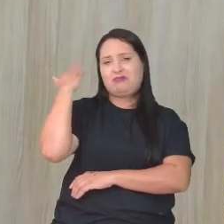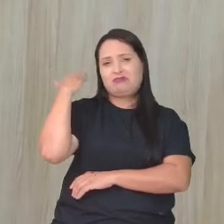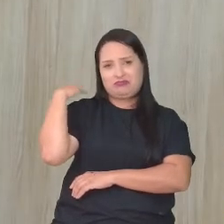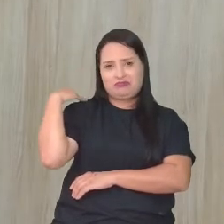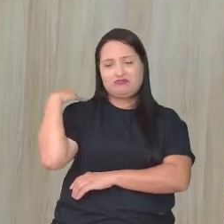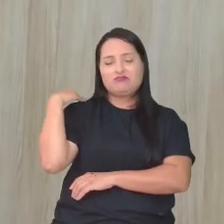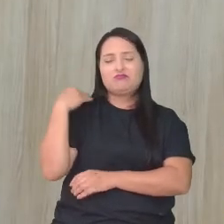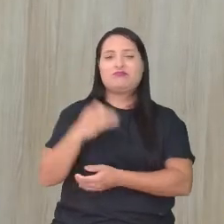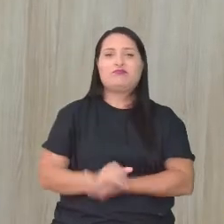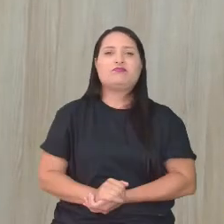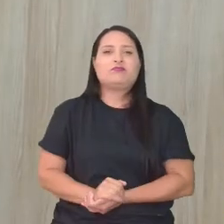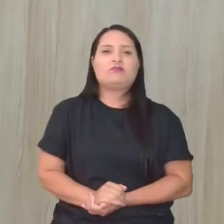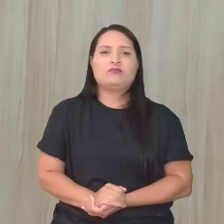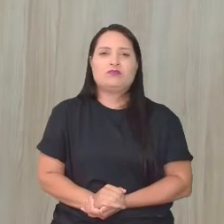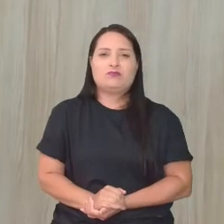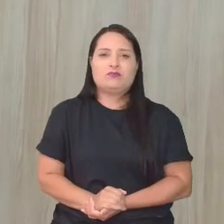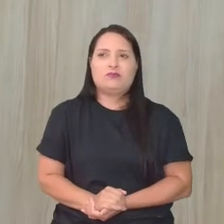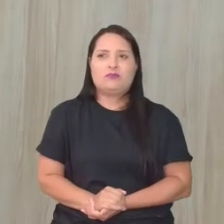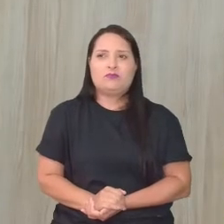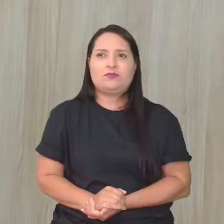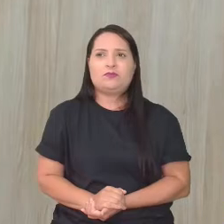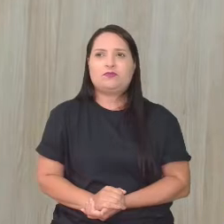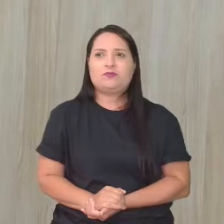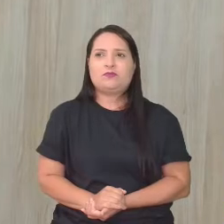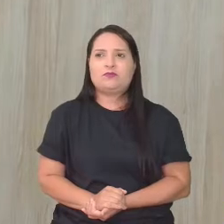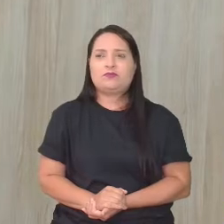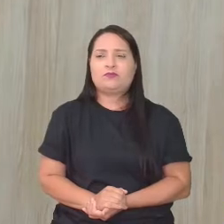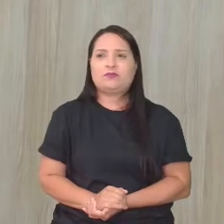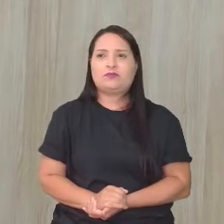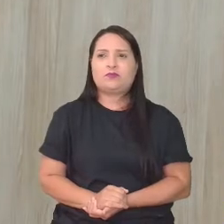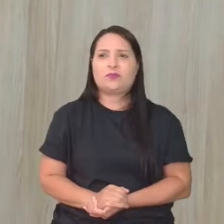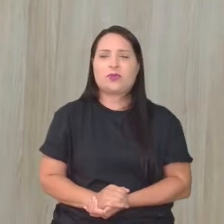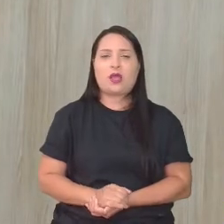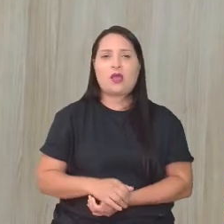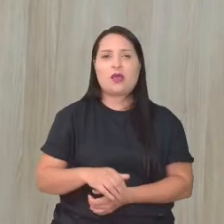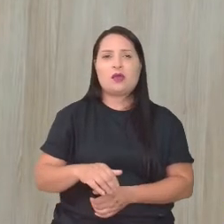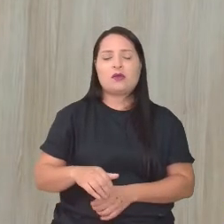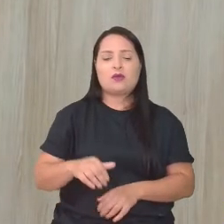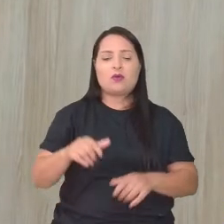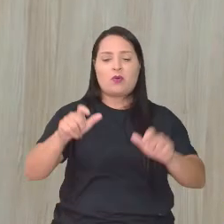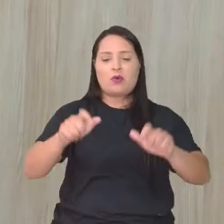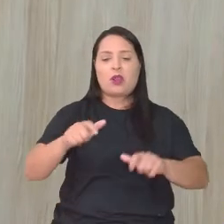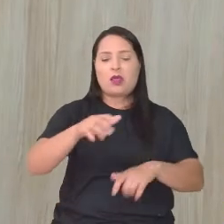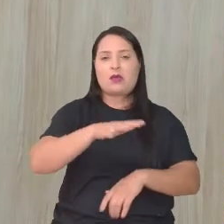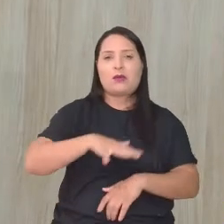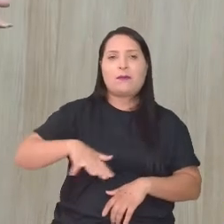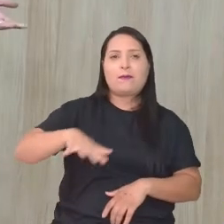história aí por trás muito forte. Olha aí, e o Pátio do Carmo, né, que a gente